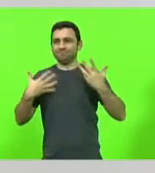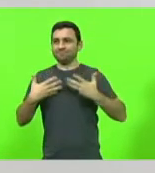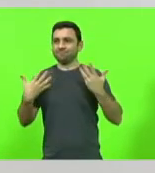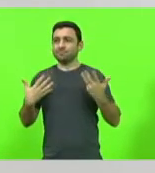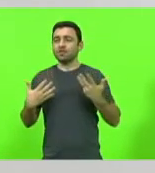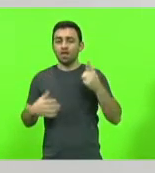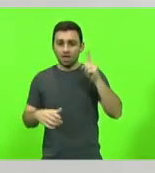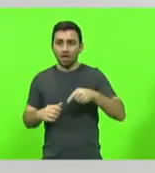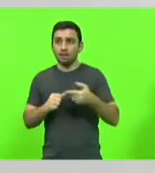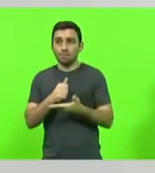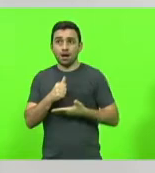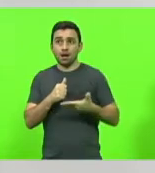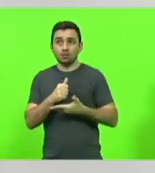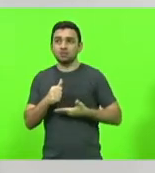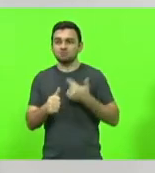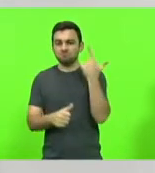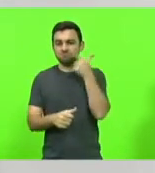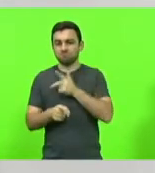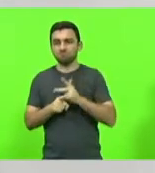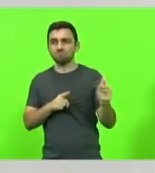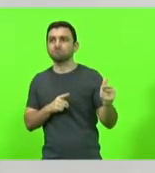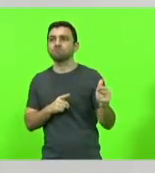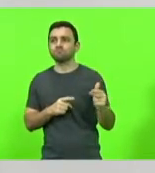base do êxito.